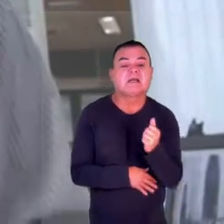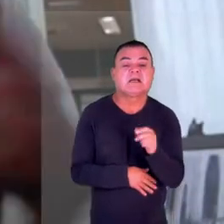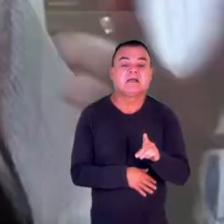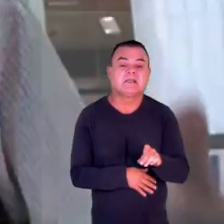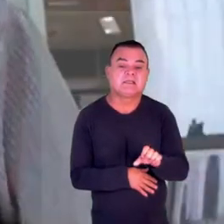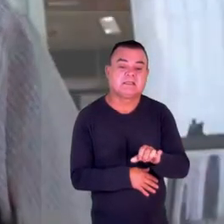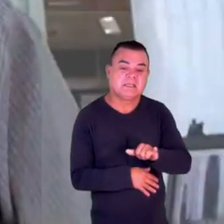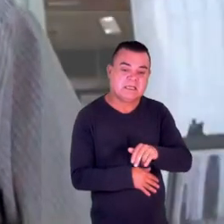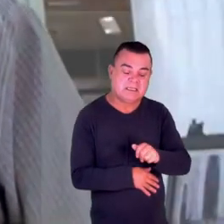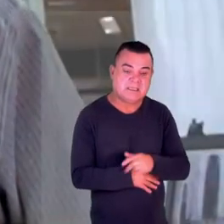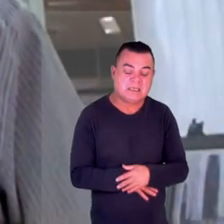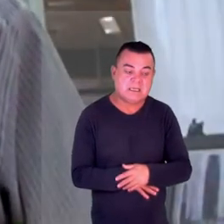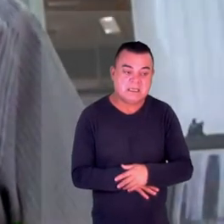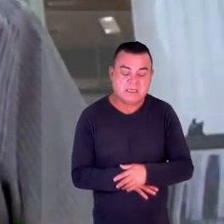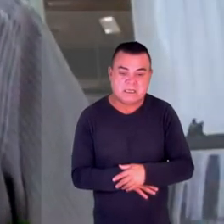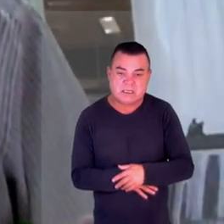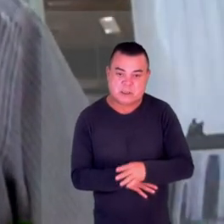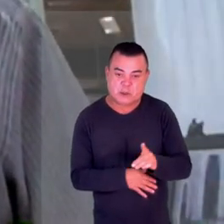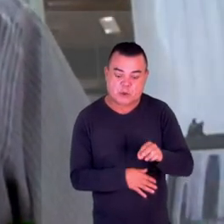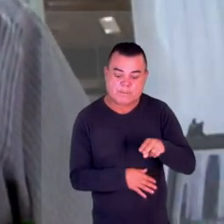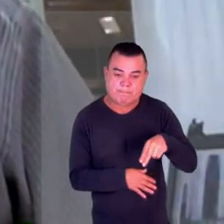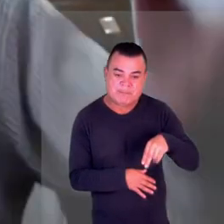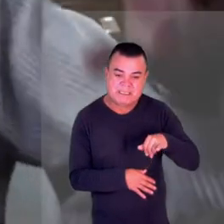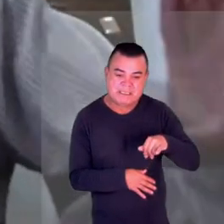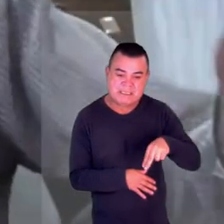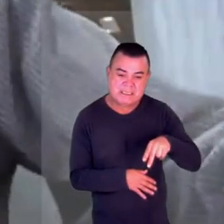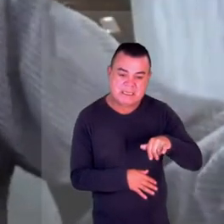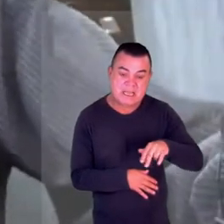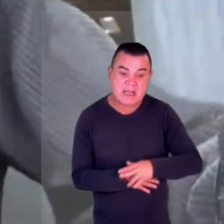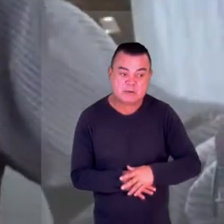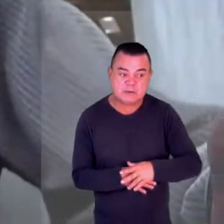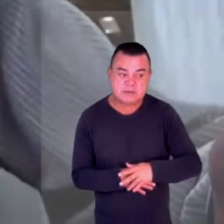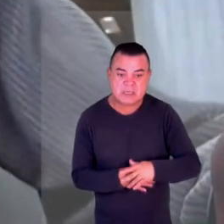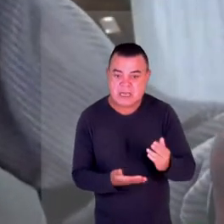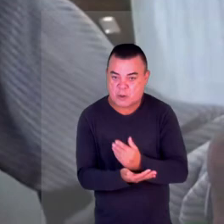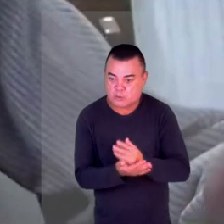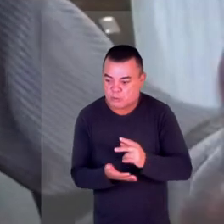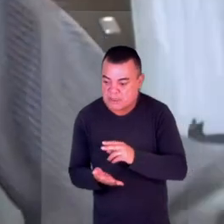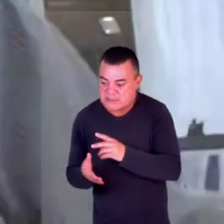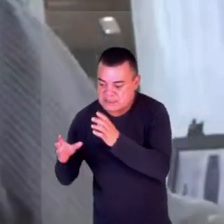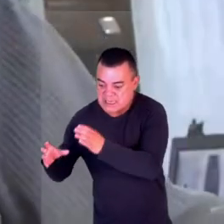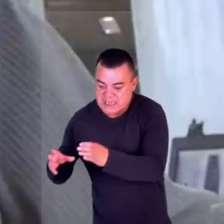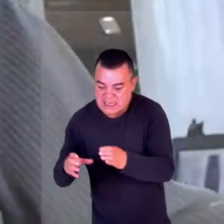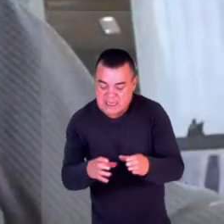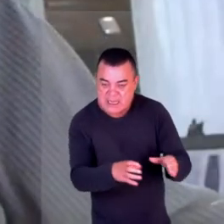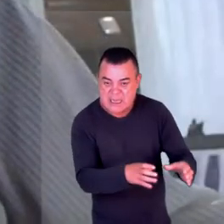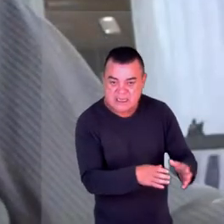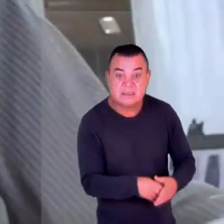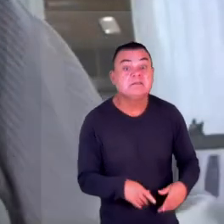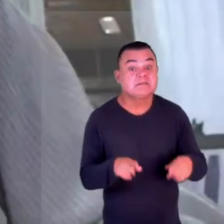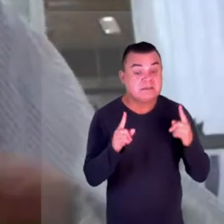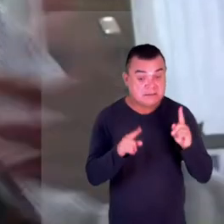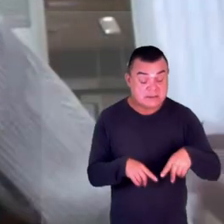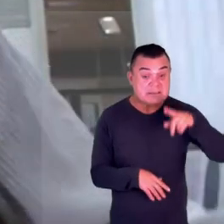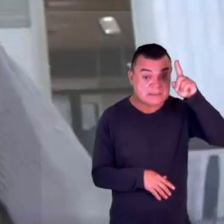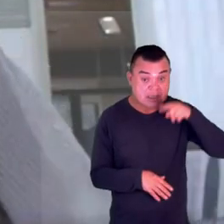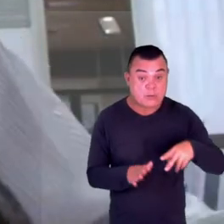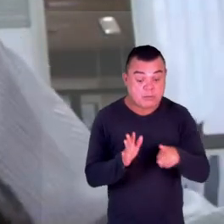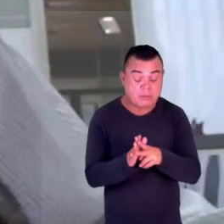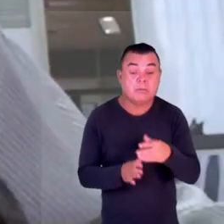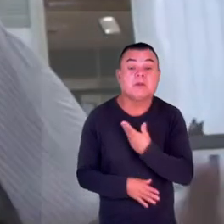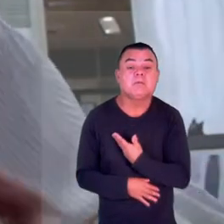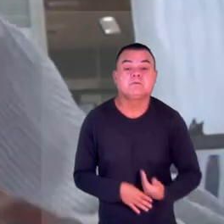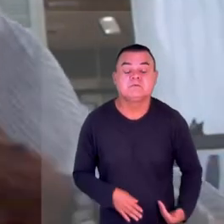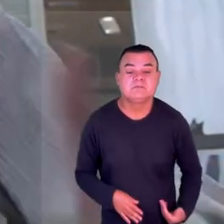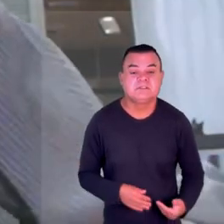de númeras áreas né que eh ao final vai se descobrir que se tratam de áreas públicas né E que enfim